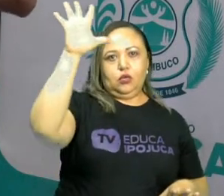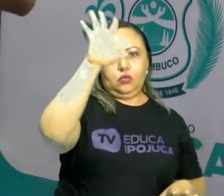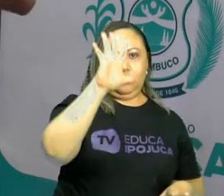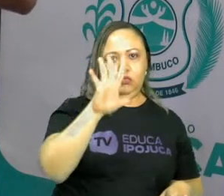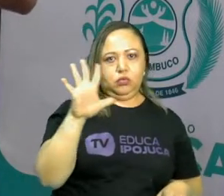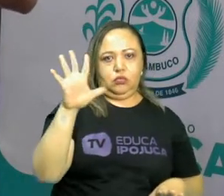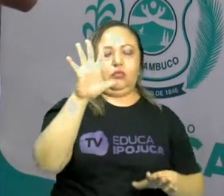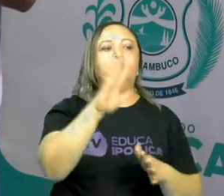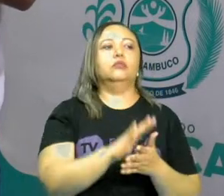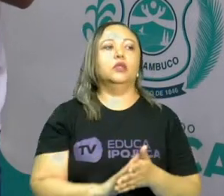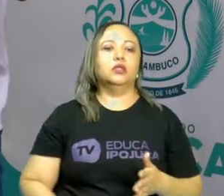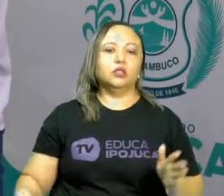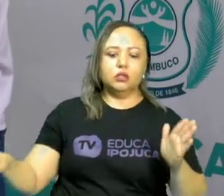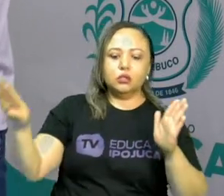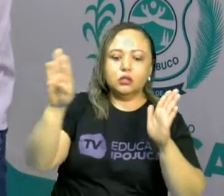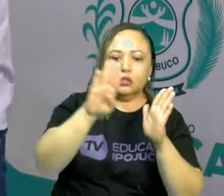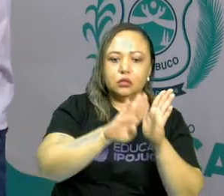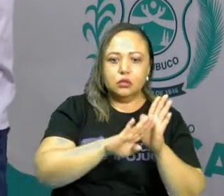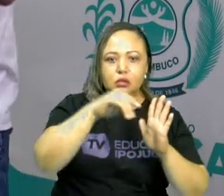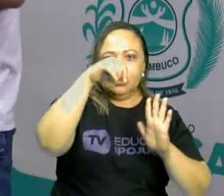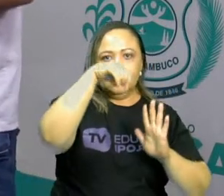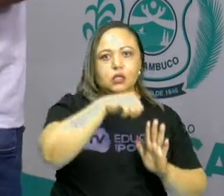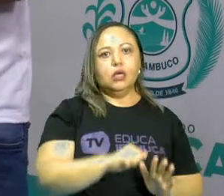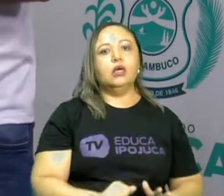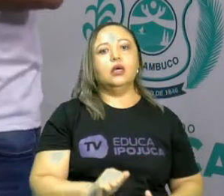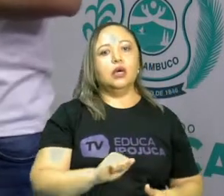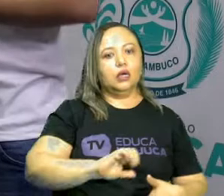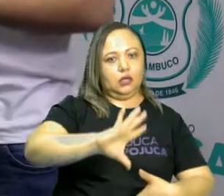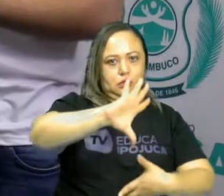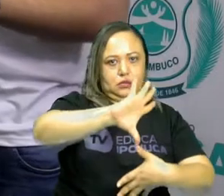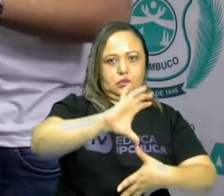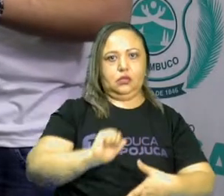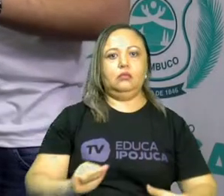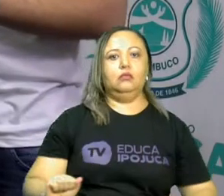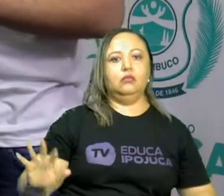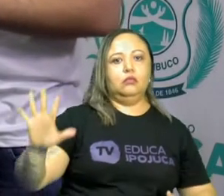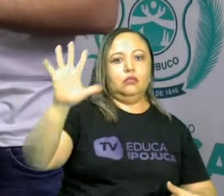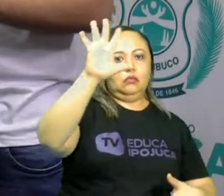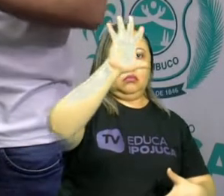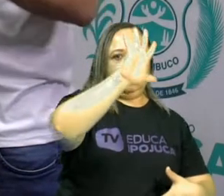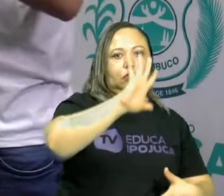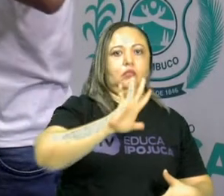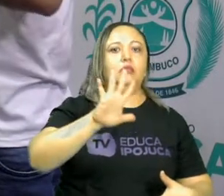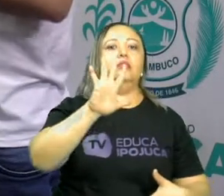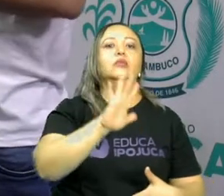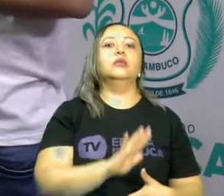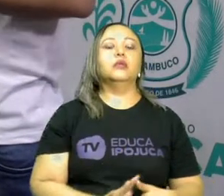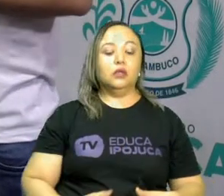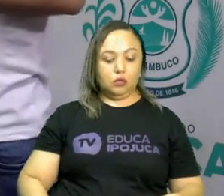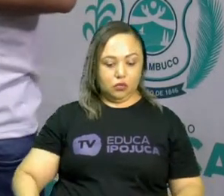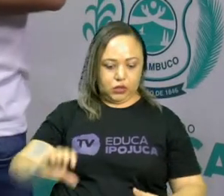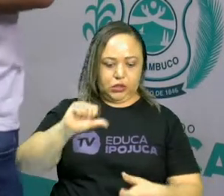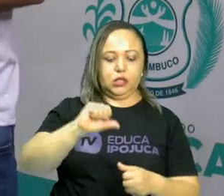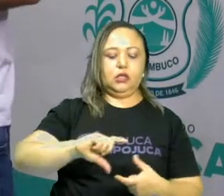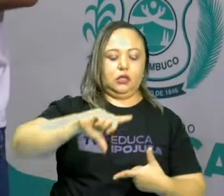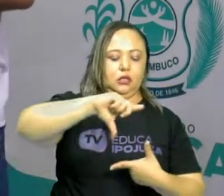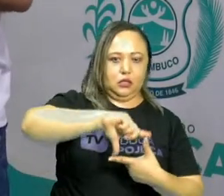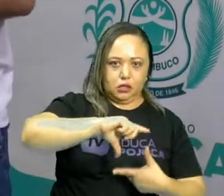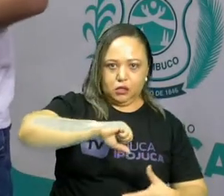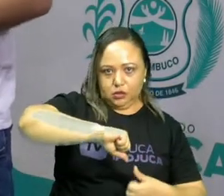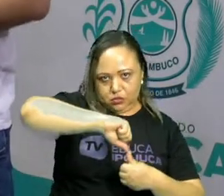temos os indígenas aqui, ela também é um dos marcos aí da Idade Moderna, assim como a tomada de